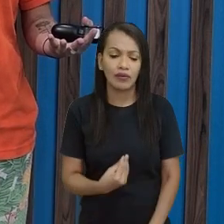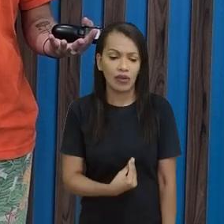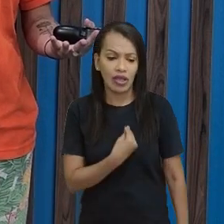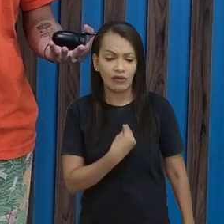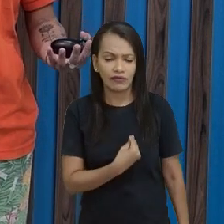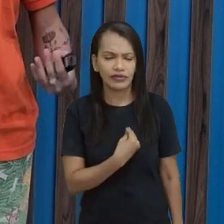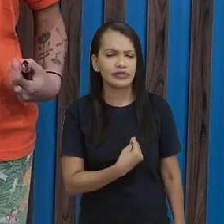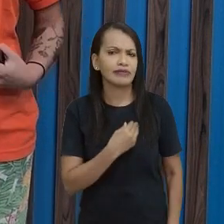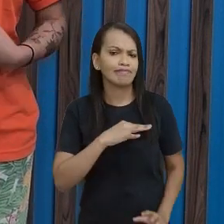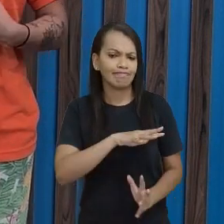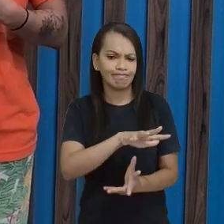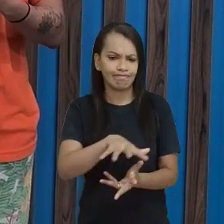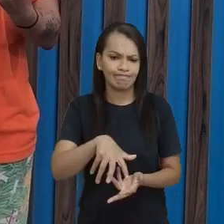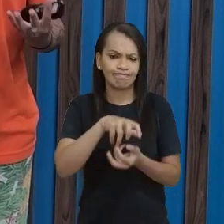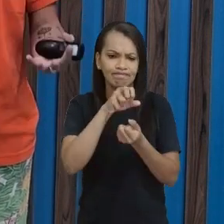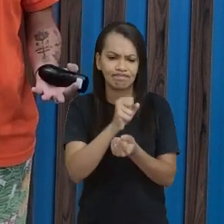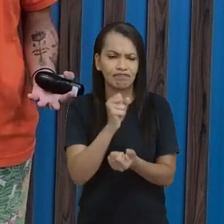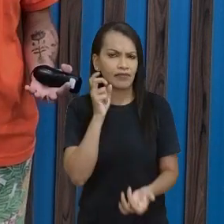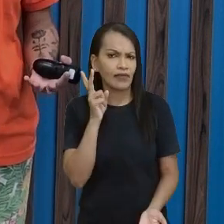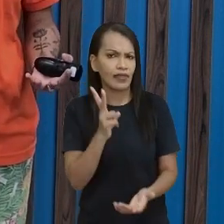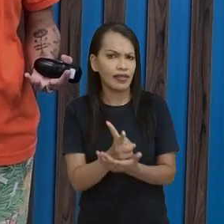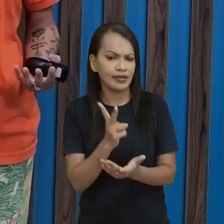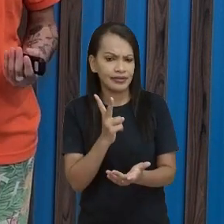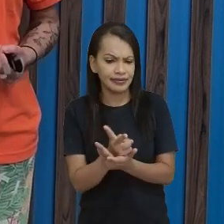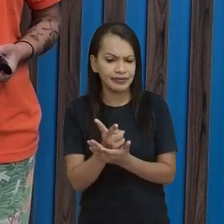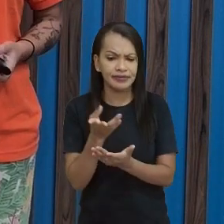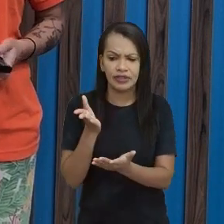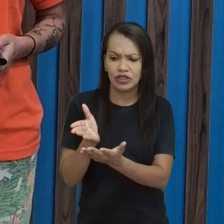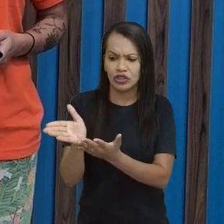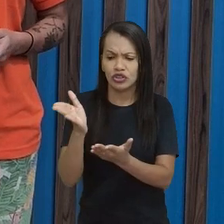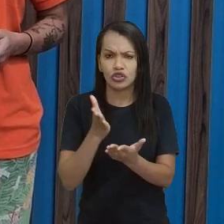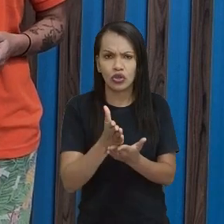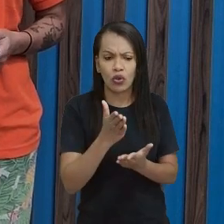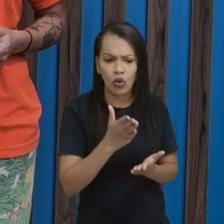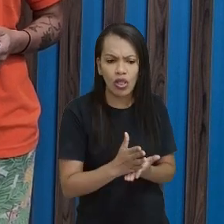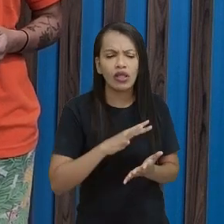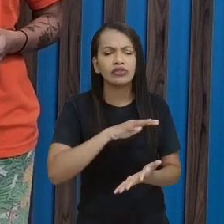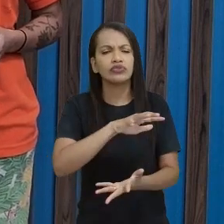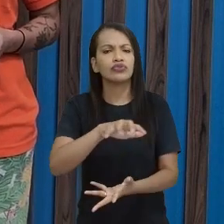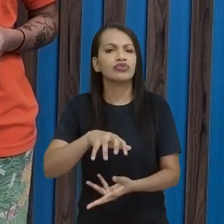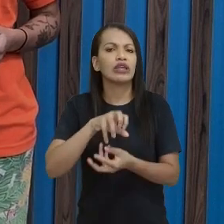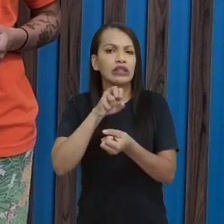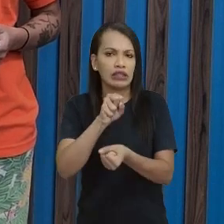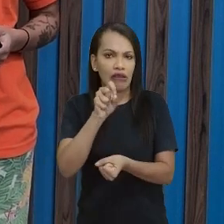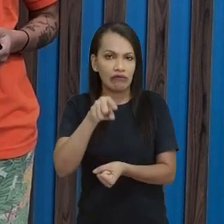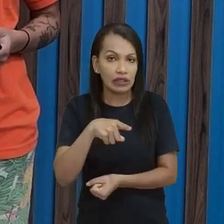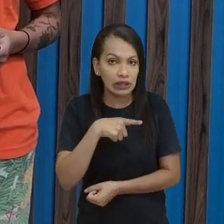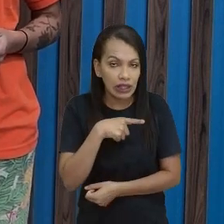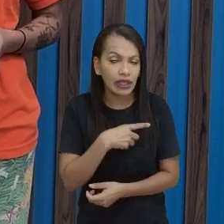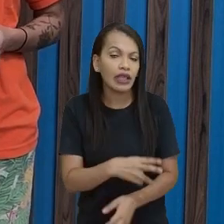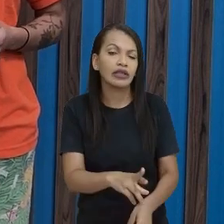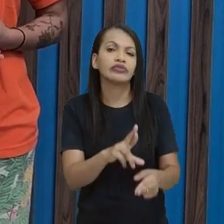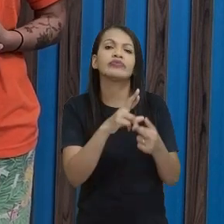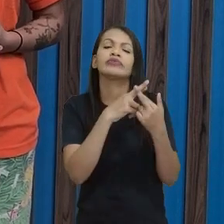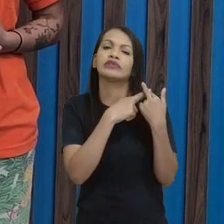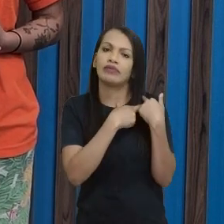mais sustentável, né? Seguir caminhos mais sustentáveis, né? E aí ter essa